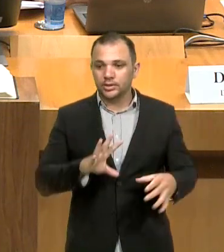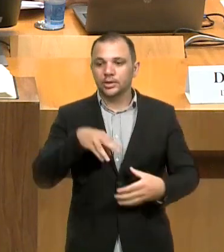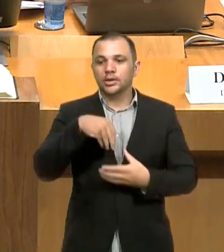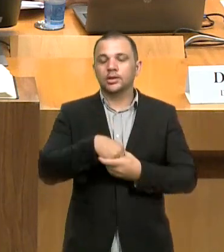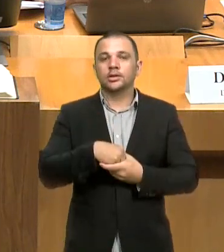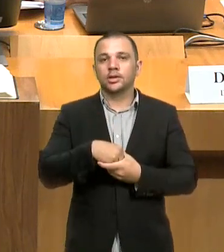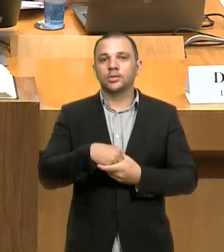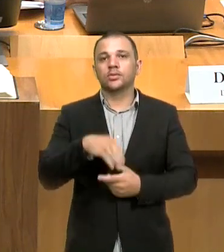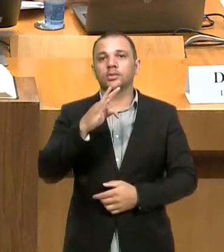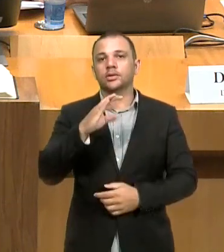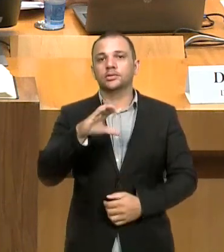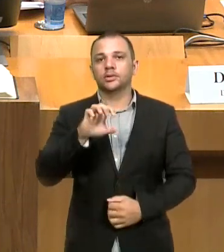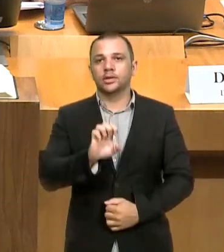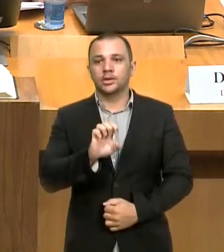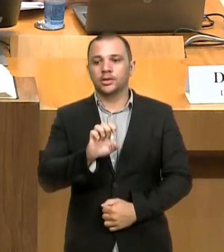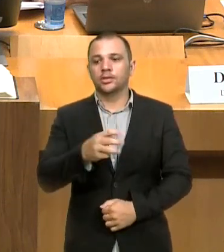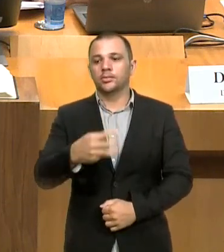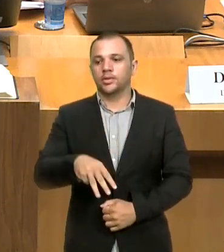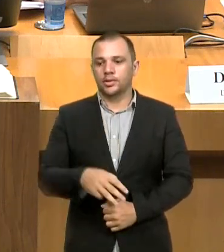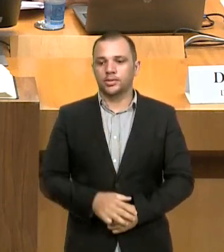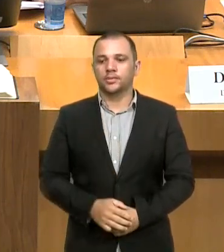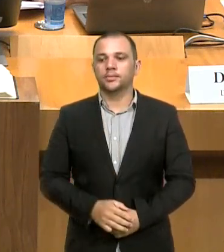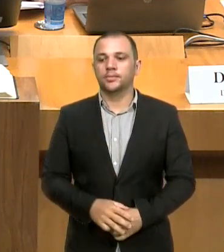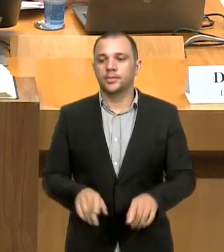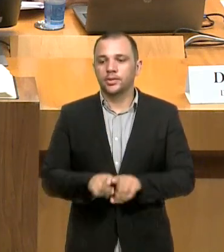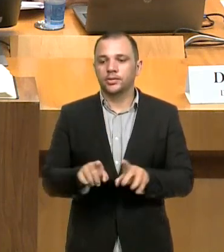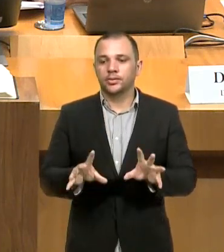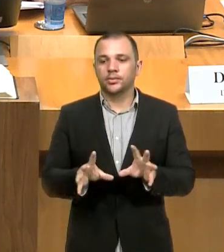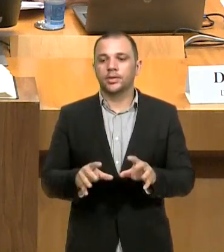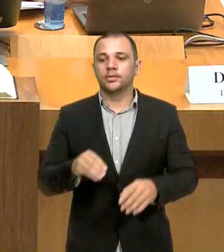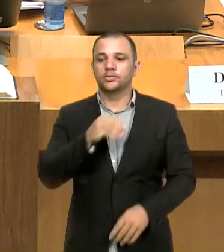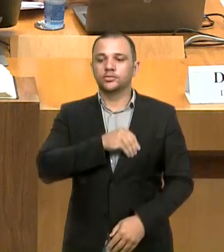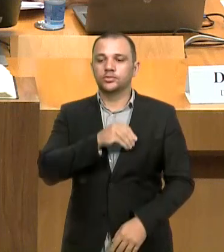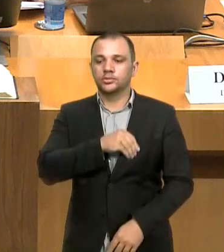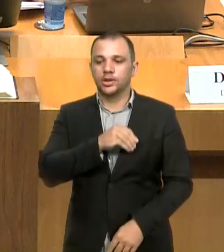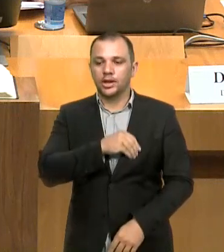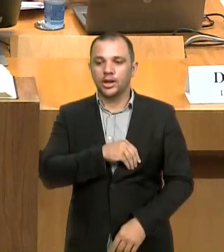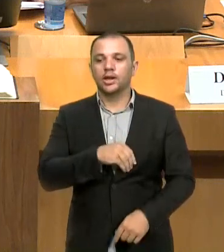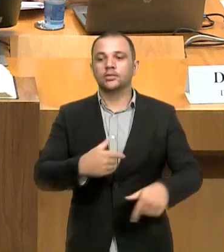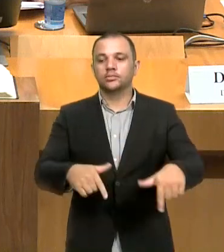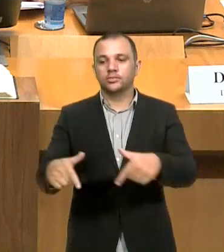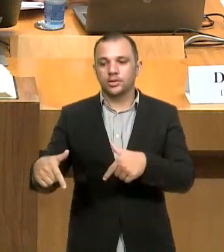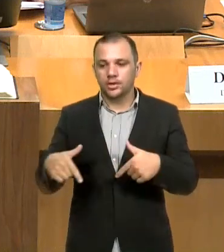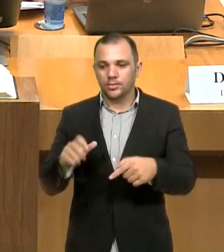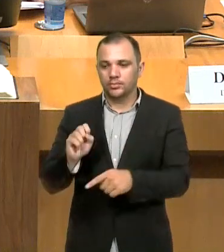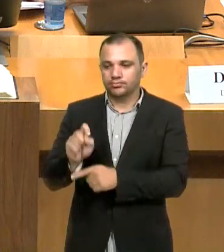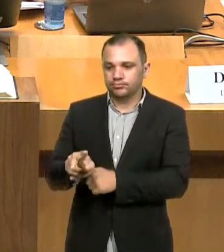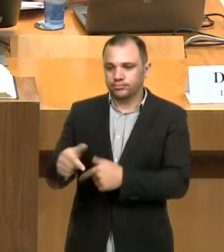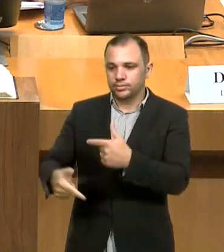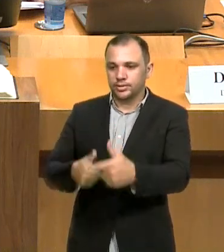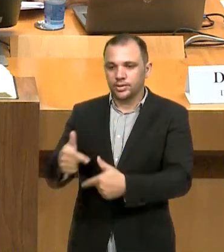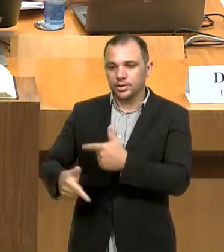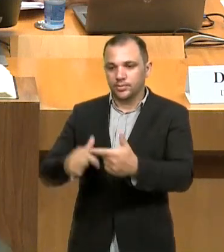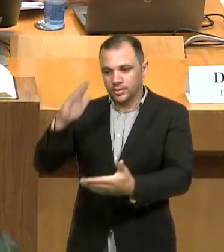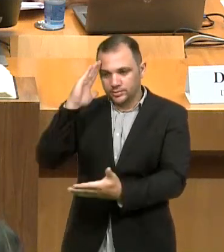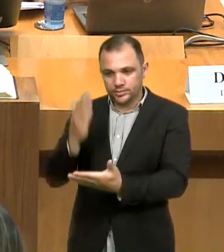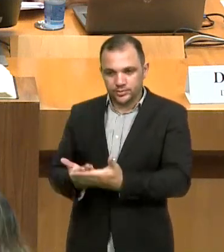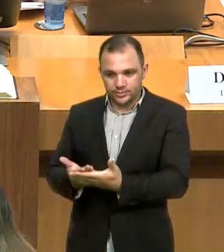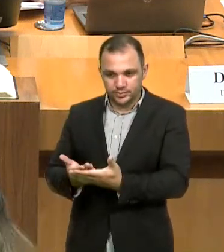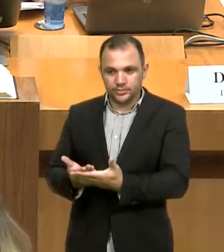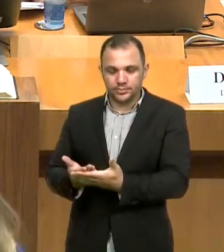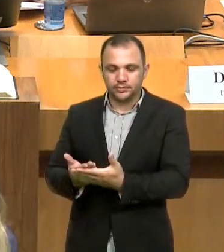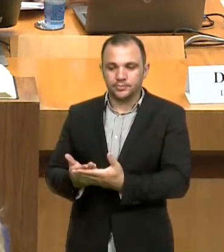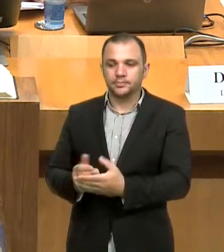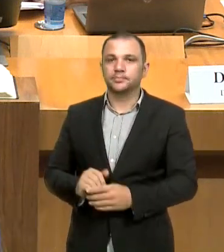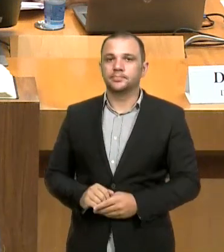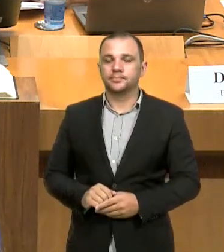de Contas do Estado do Maranhão e da remuneração dos cargos em comissão e funções de confiança.